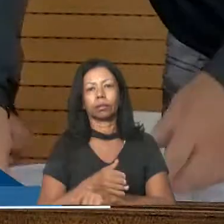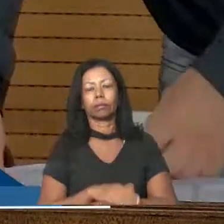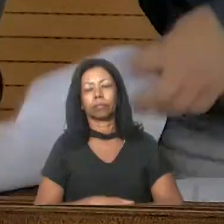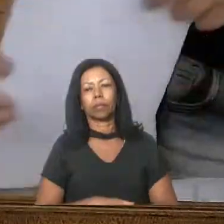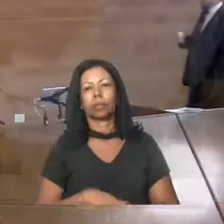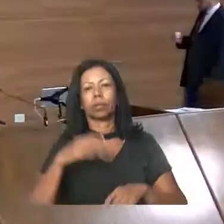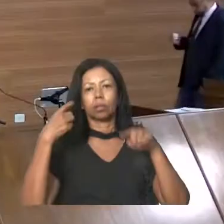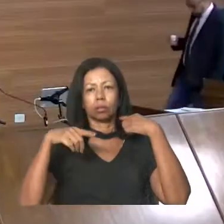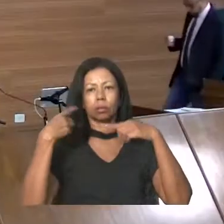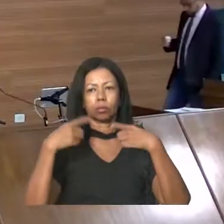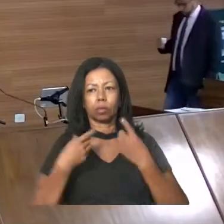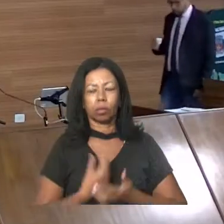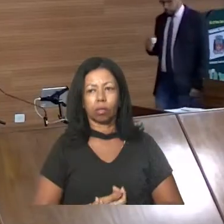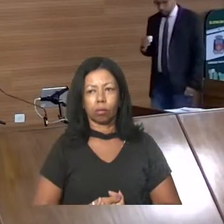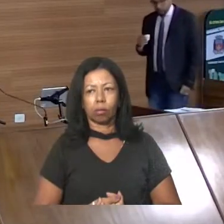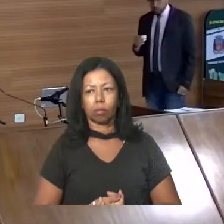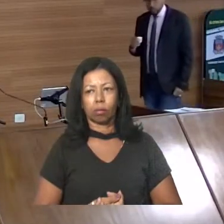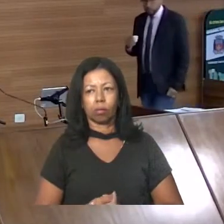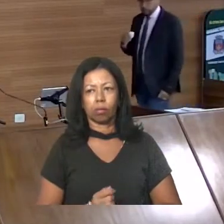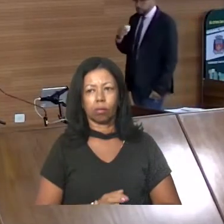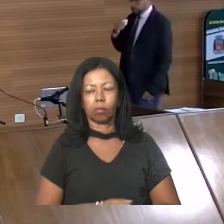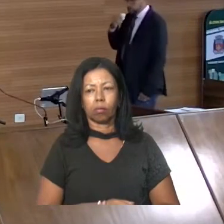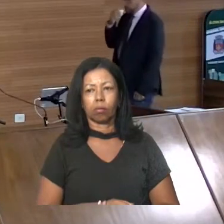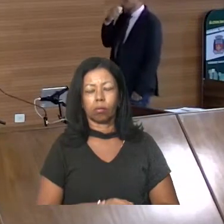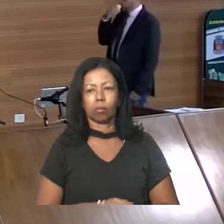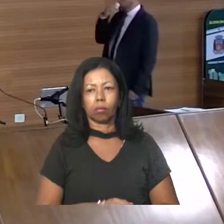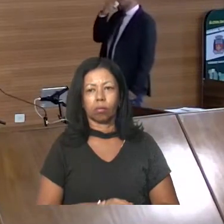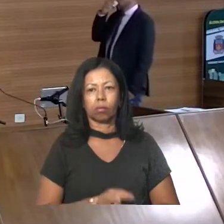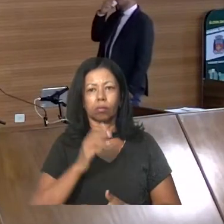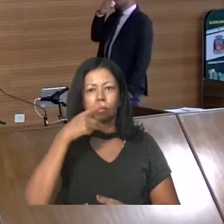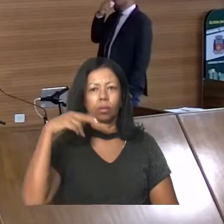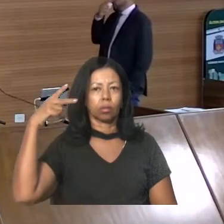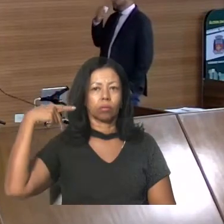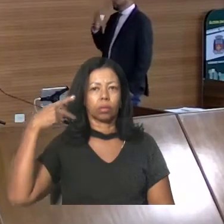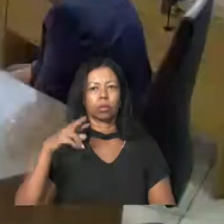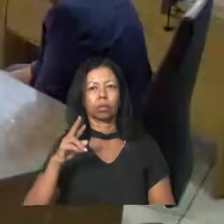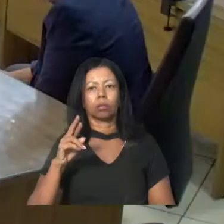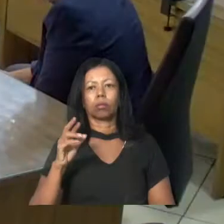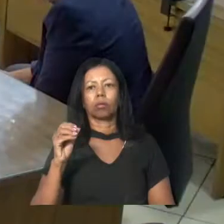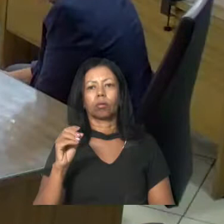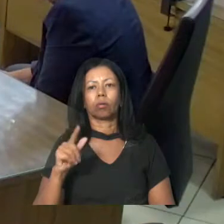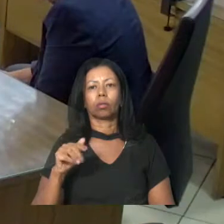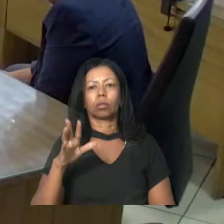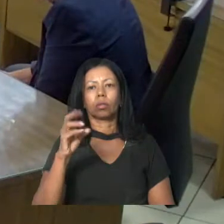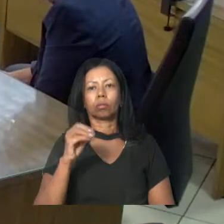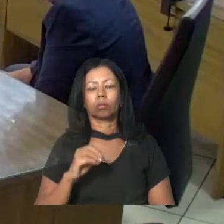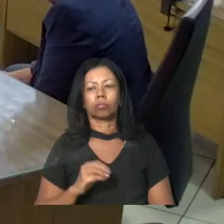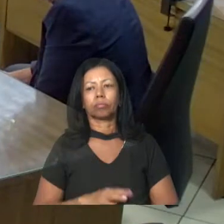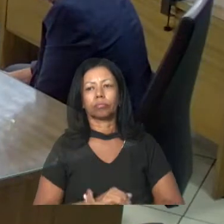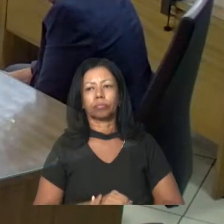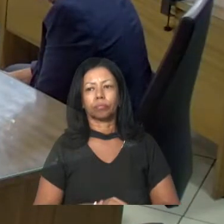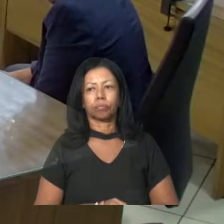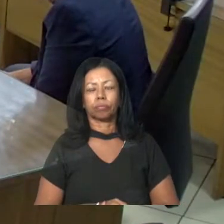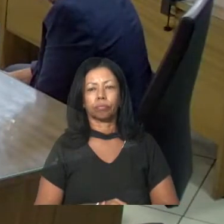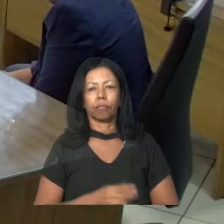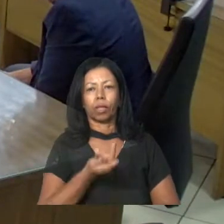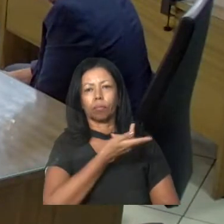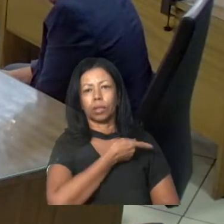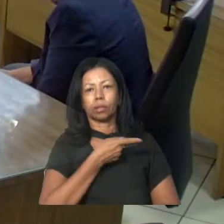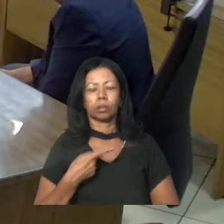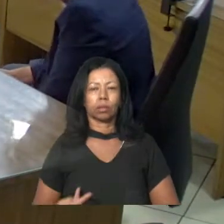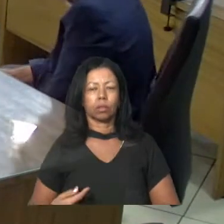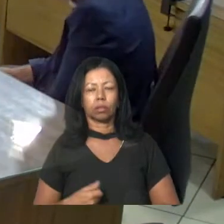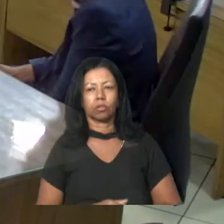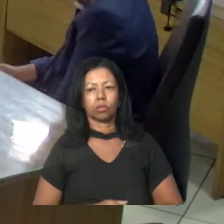Em discussão, o parecer. Palavra, presidente. Com a palavra, o vereador Rodrigo Alemão. Está aberta a votação, senhores vereadores. Senhor presidente, nobres